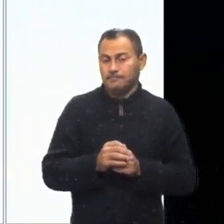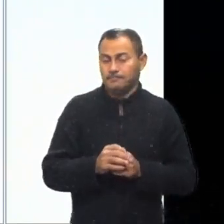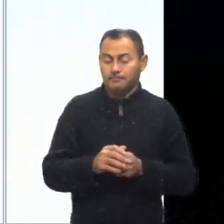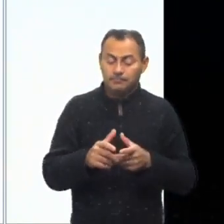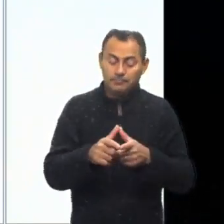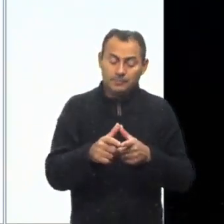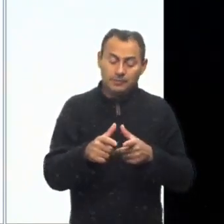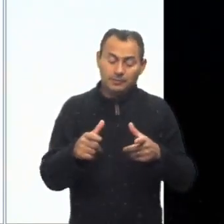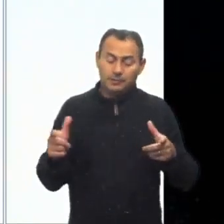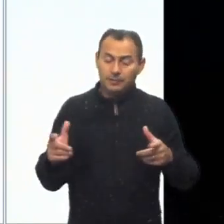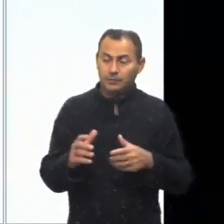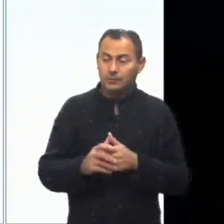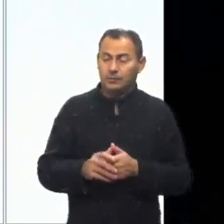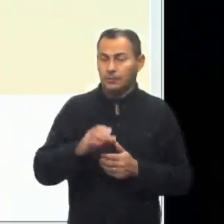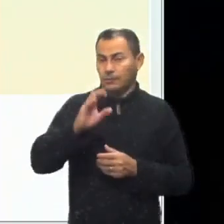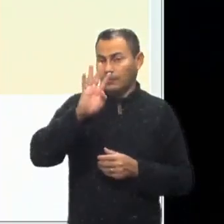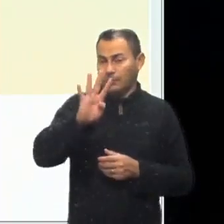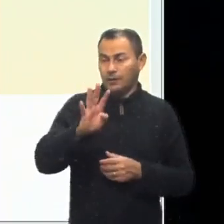de tamanho 4.